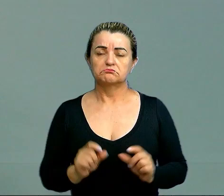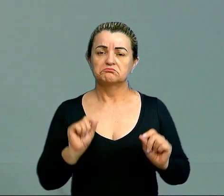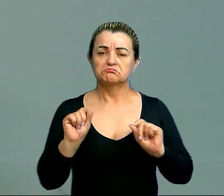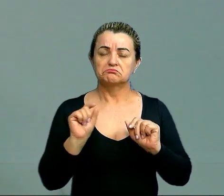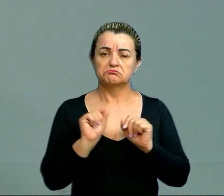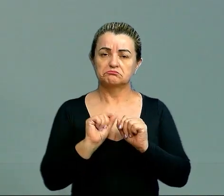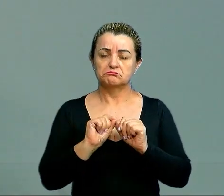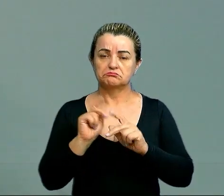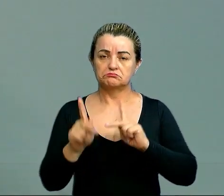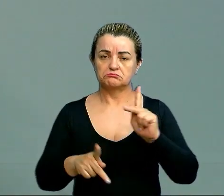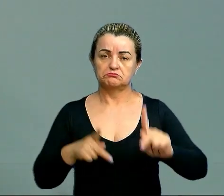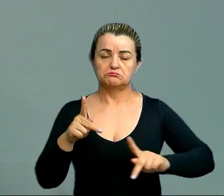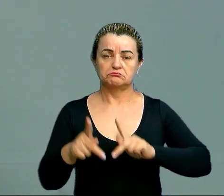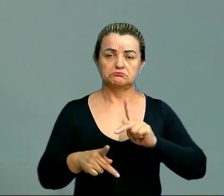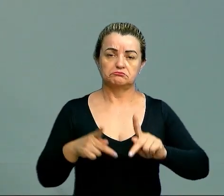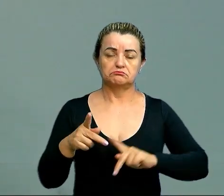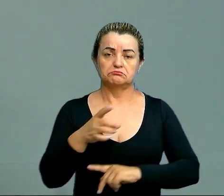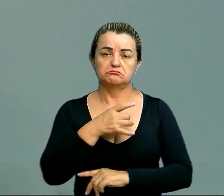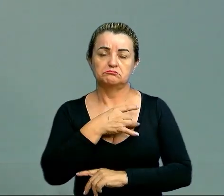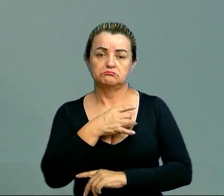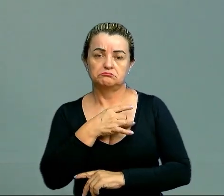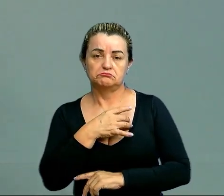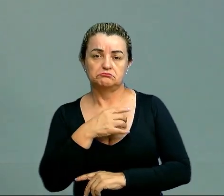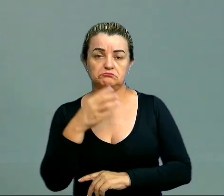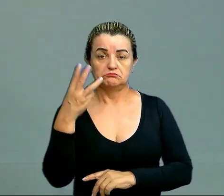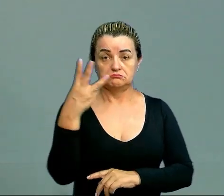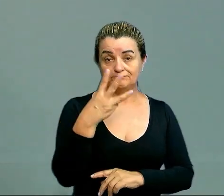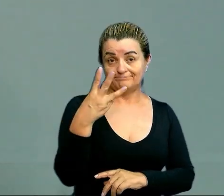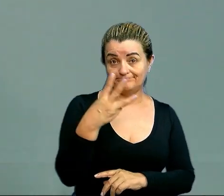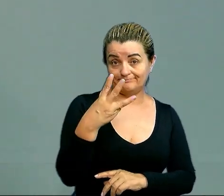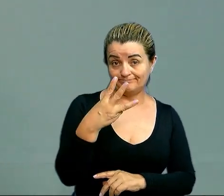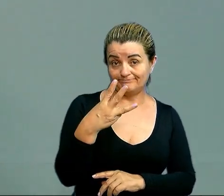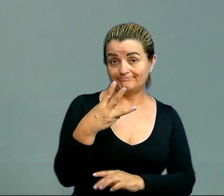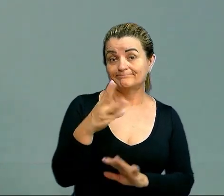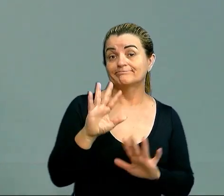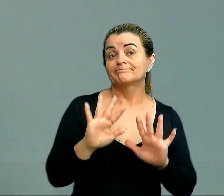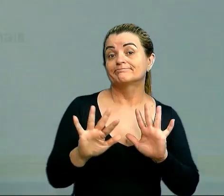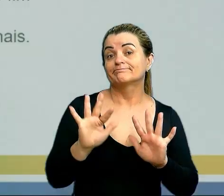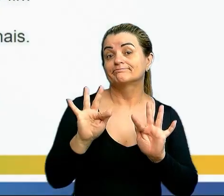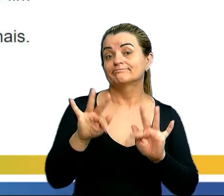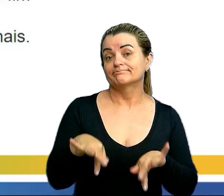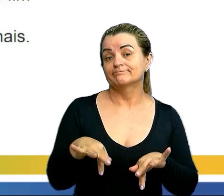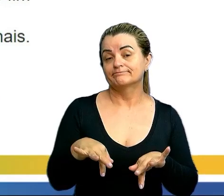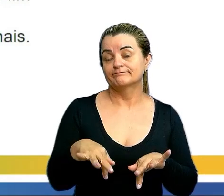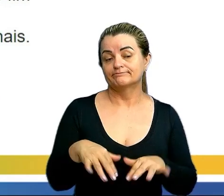com que a população do mundo temesse uma terceira e talvez até definitiva guerra